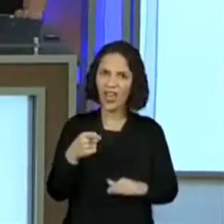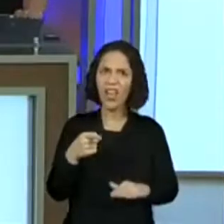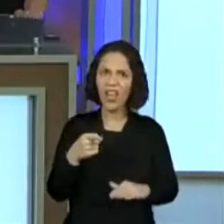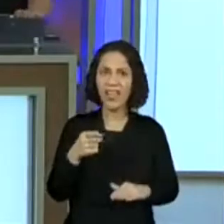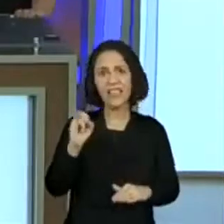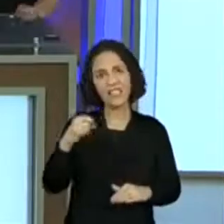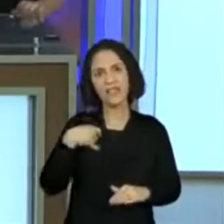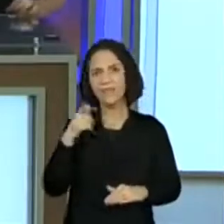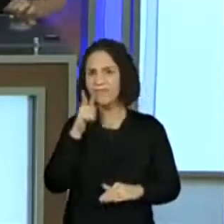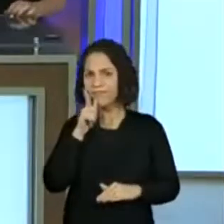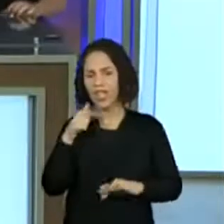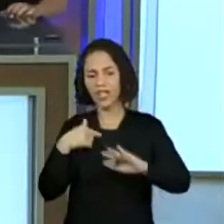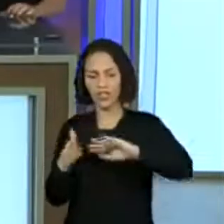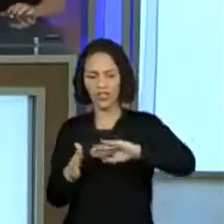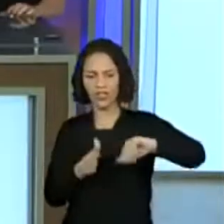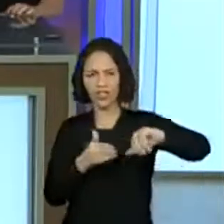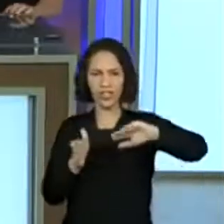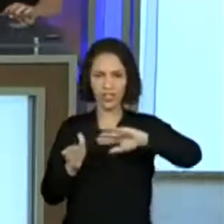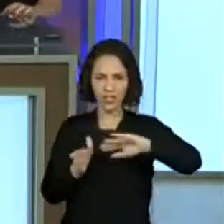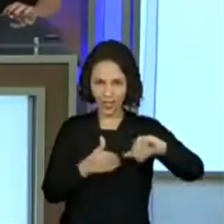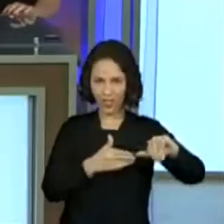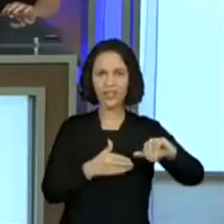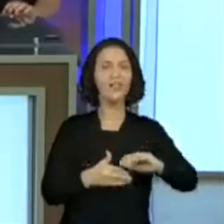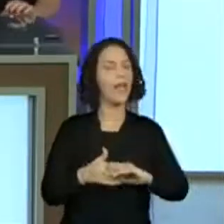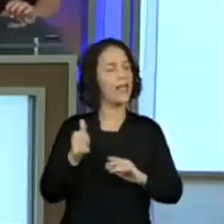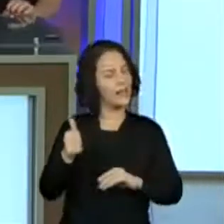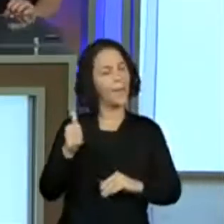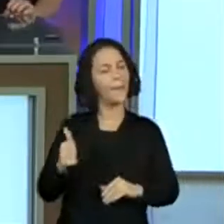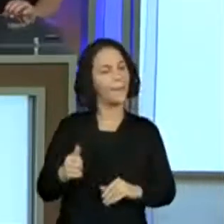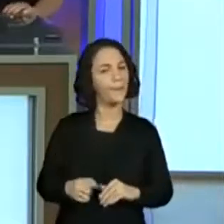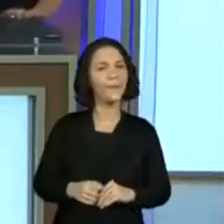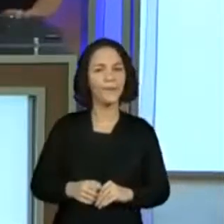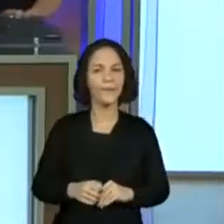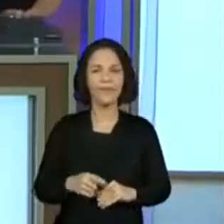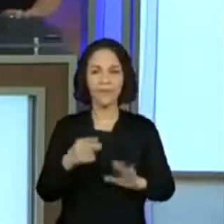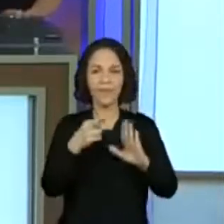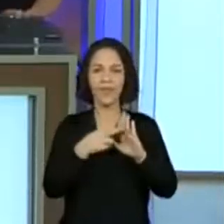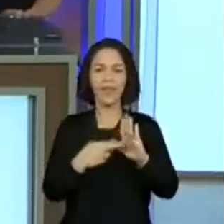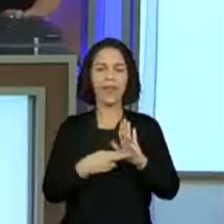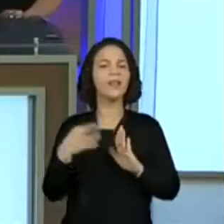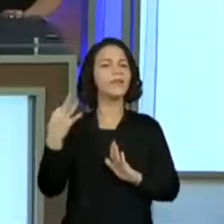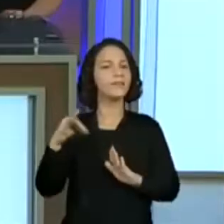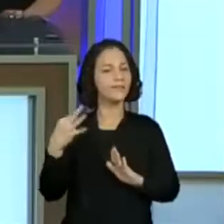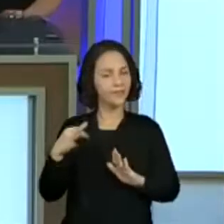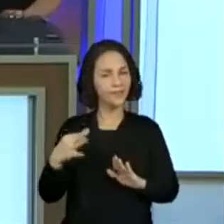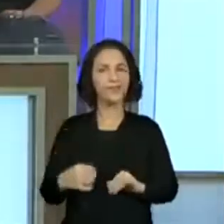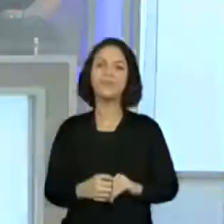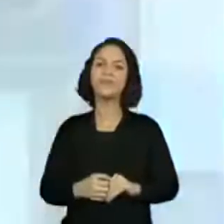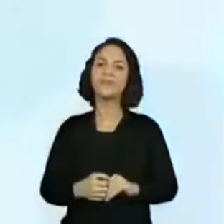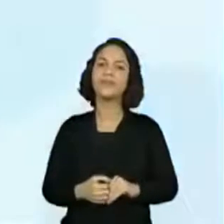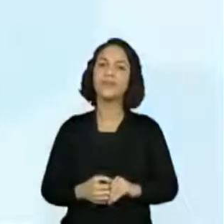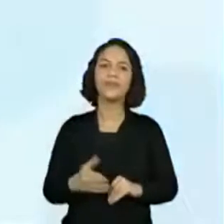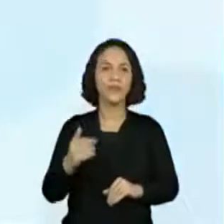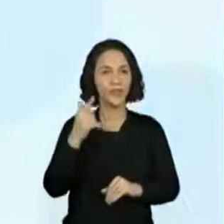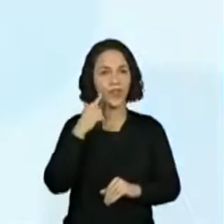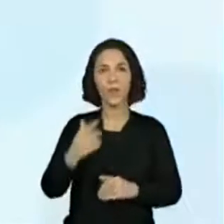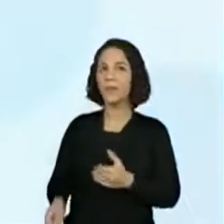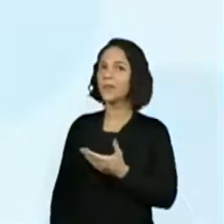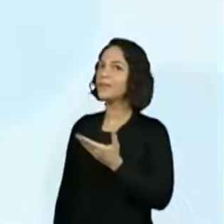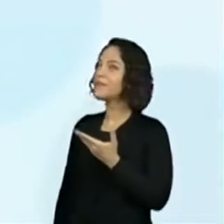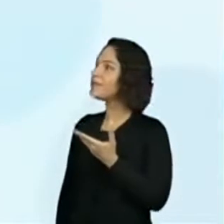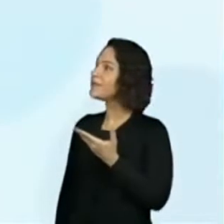acertei. Vamos tirando, né? Uhum. É, vamos... vai colocando do lado. Vamos tirando. Tem essa regrinha lá também. Vamos lá.